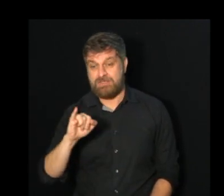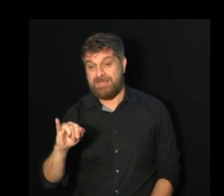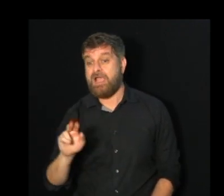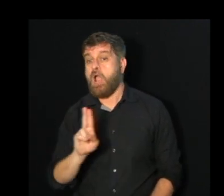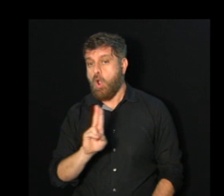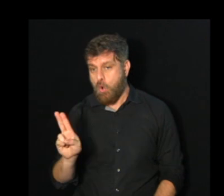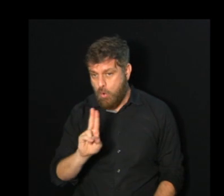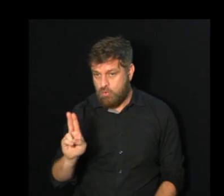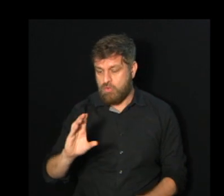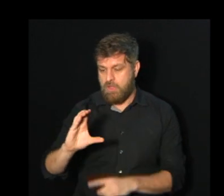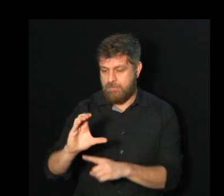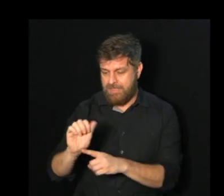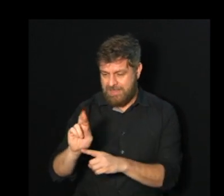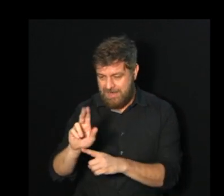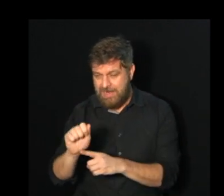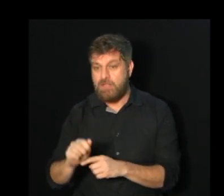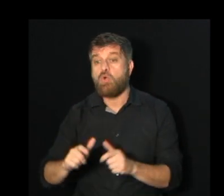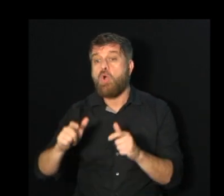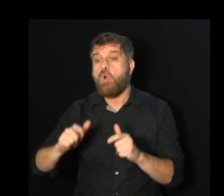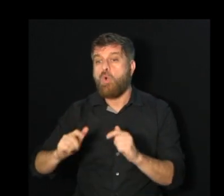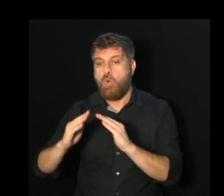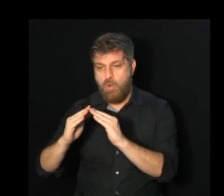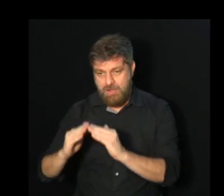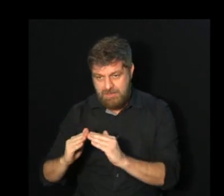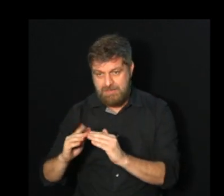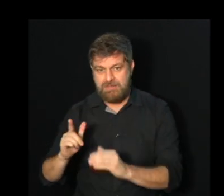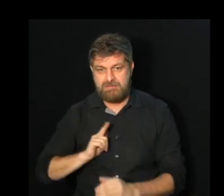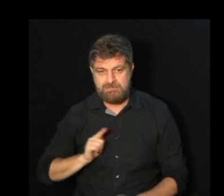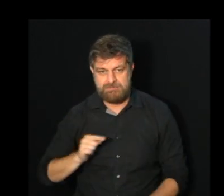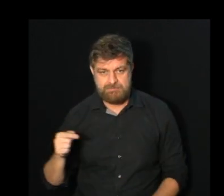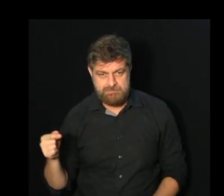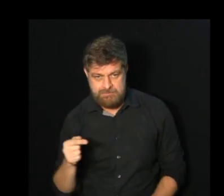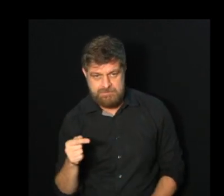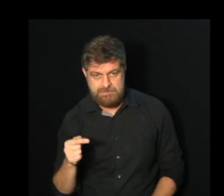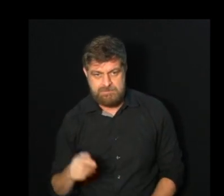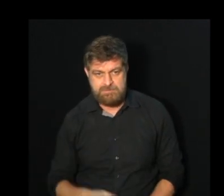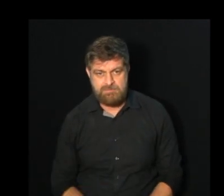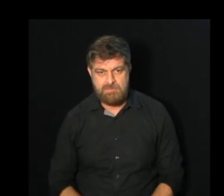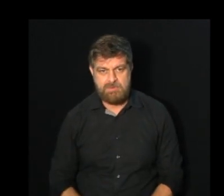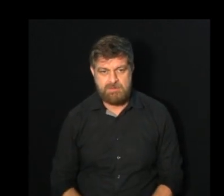Figueiredo Pereira, ele mora em Quaios,